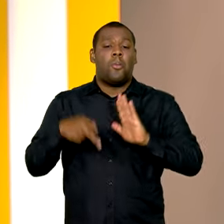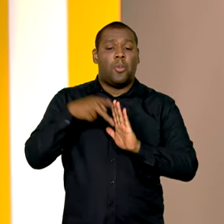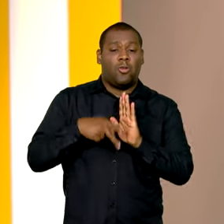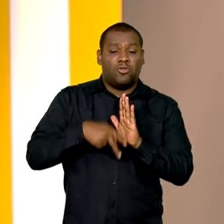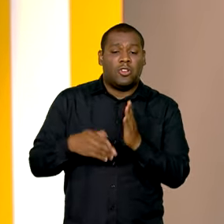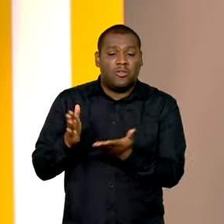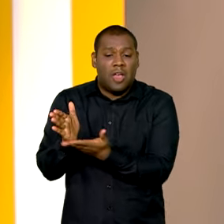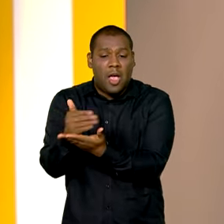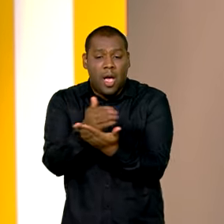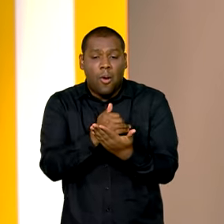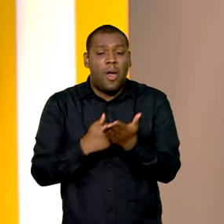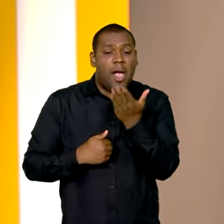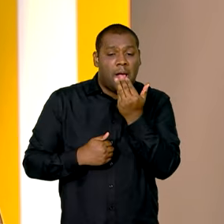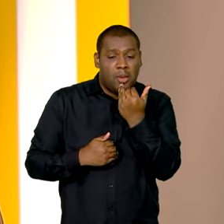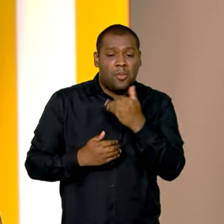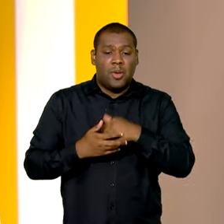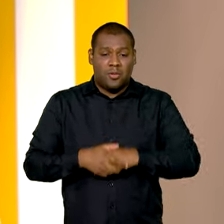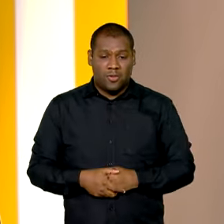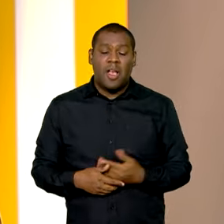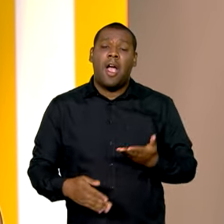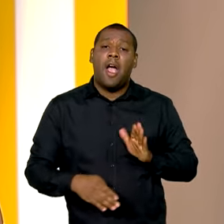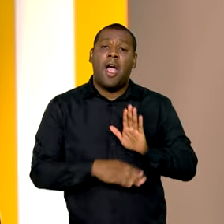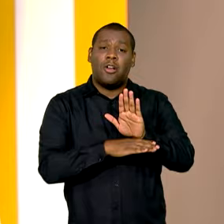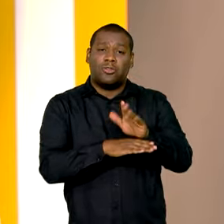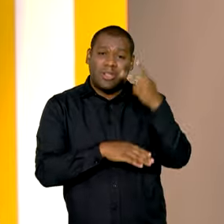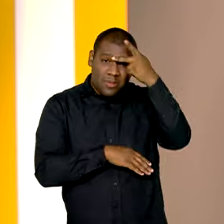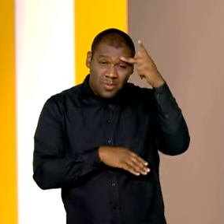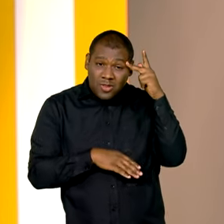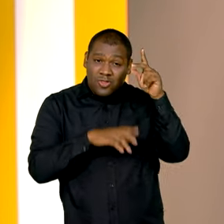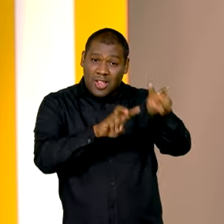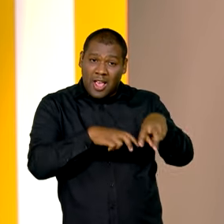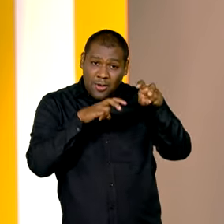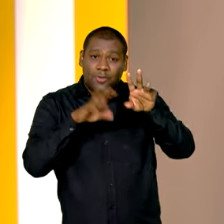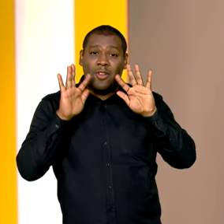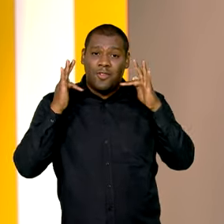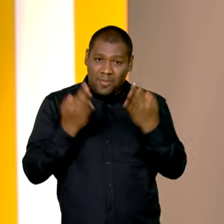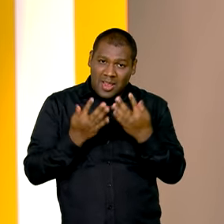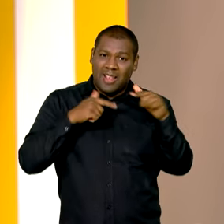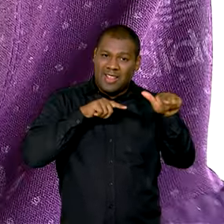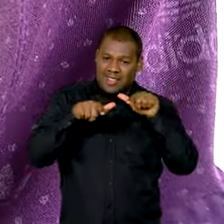também garante emprego e renda para os agricultores familiares.